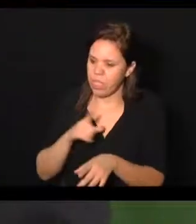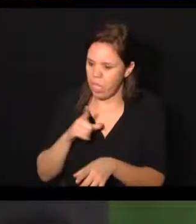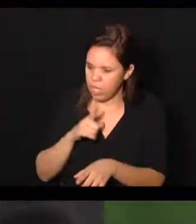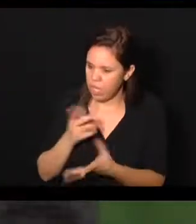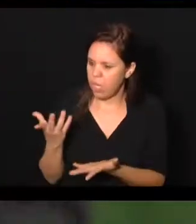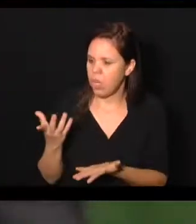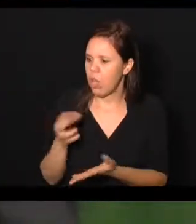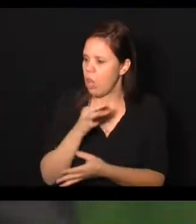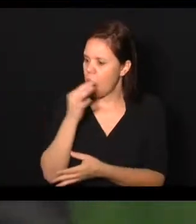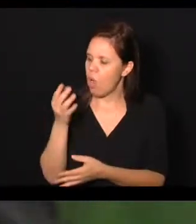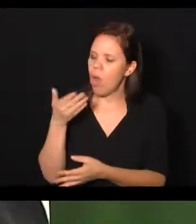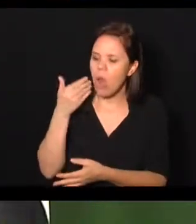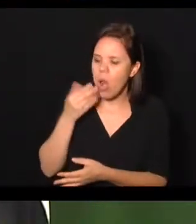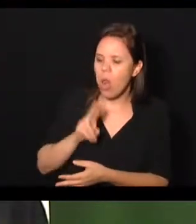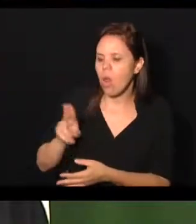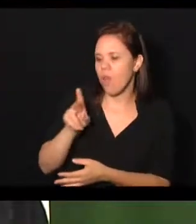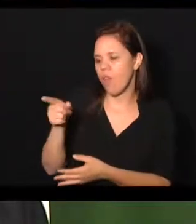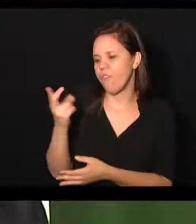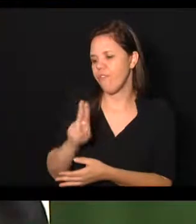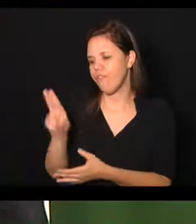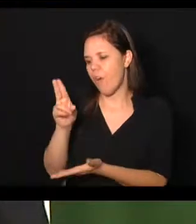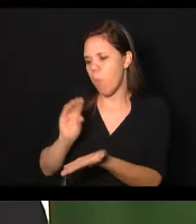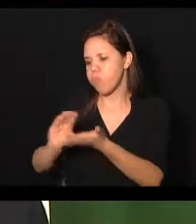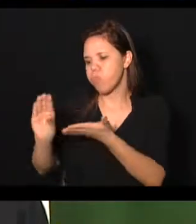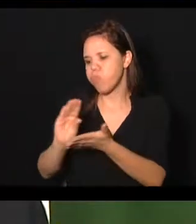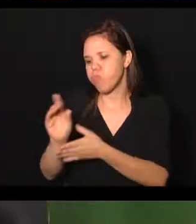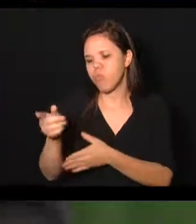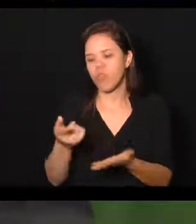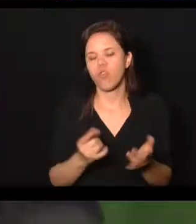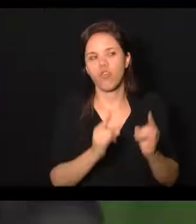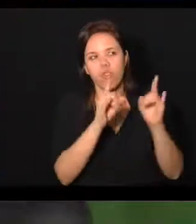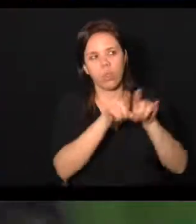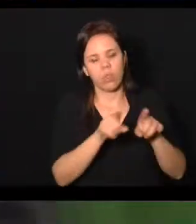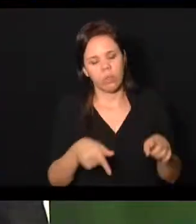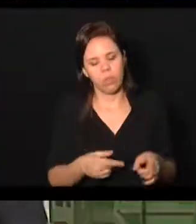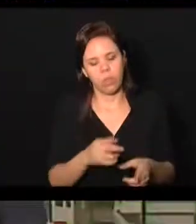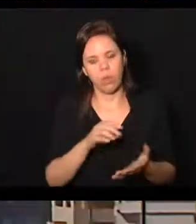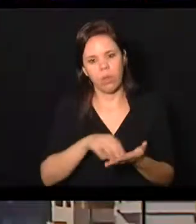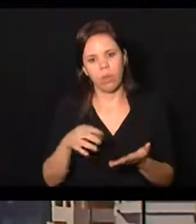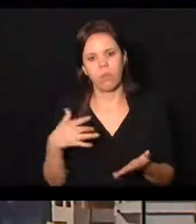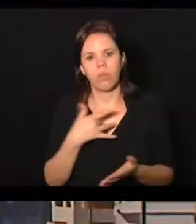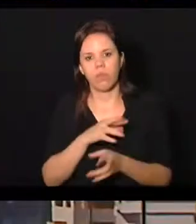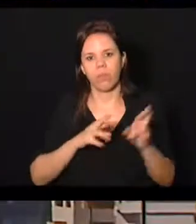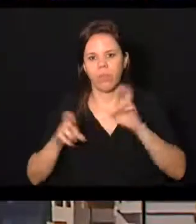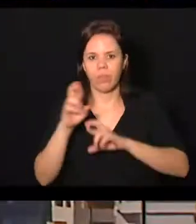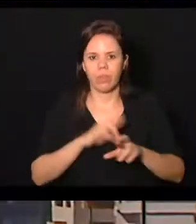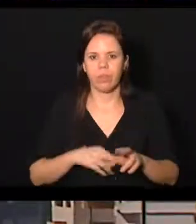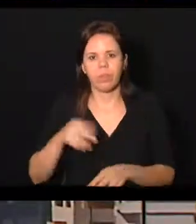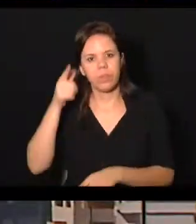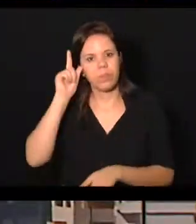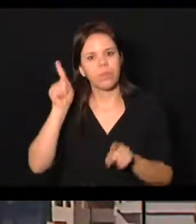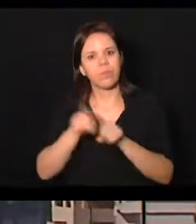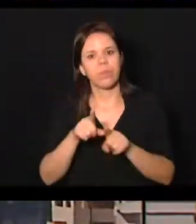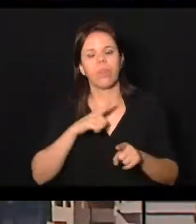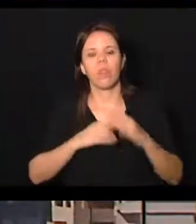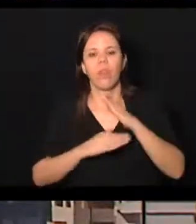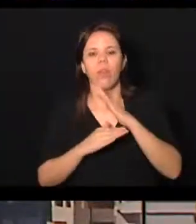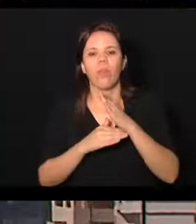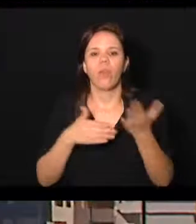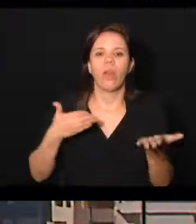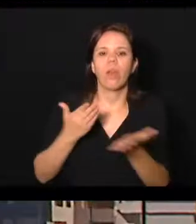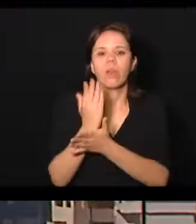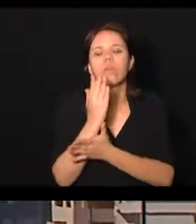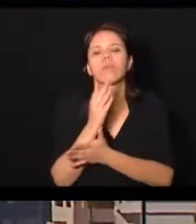fazer o bom uso do dinheiro no imóvel tombado e aí sim o poder público fazer a fiscalização. Ontem também a Câmara